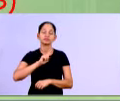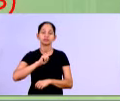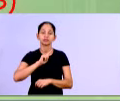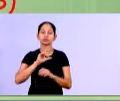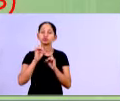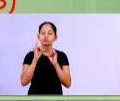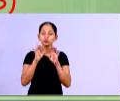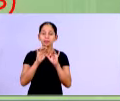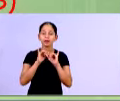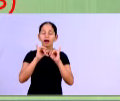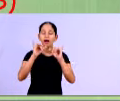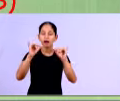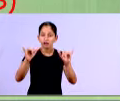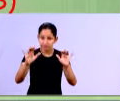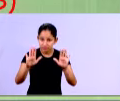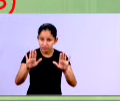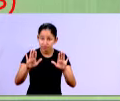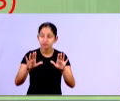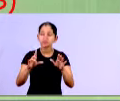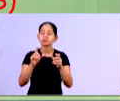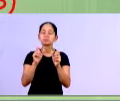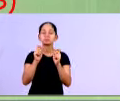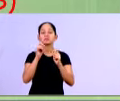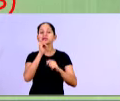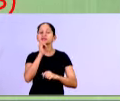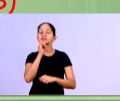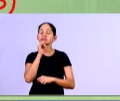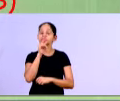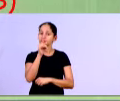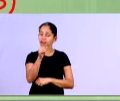adiantar a nossa aula, isso aqui eu vou ter, por exemplo,